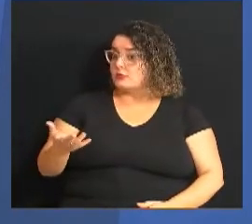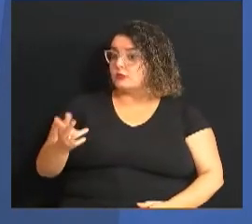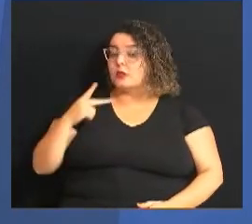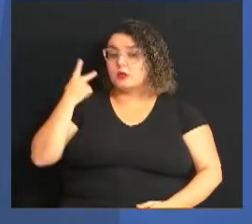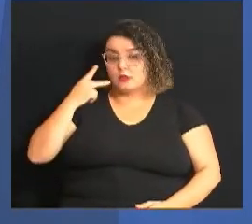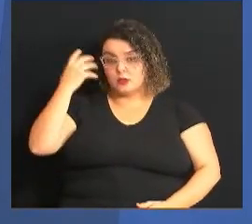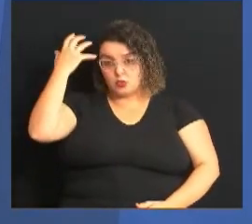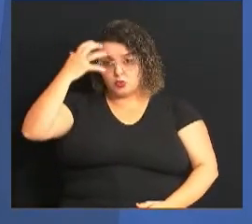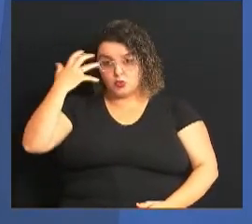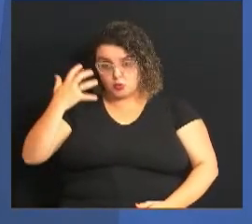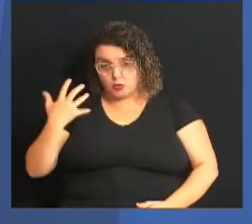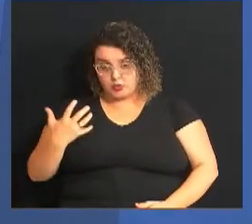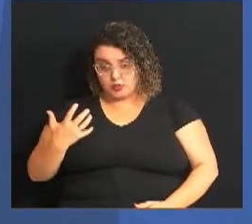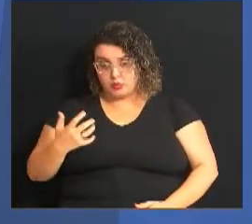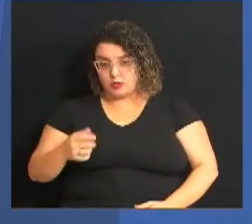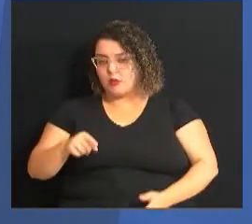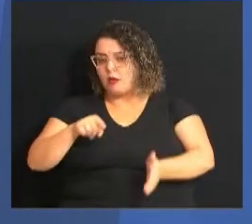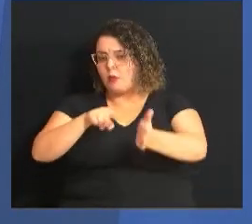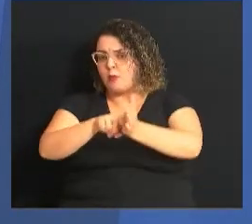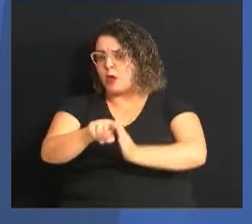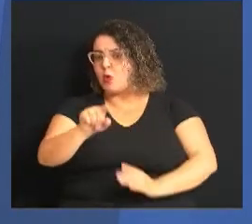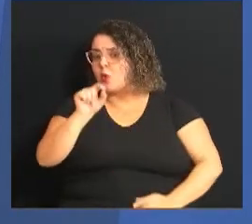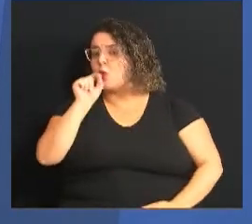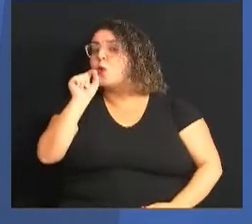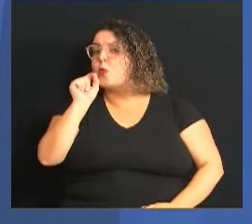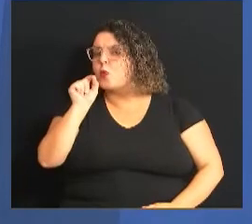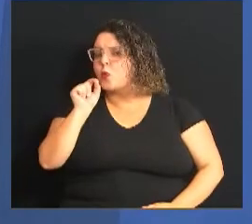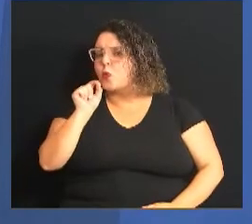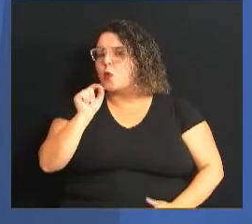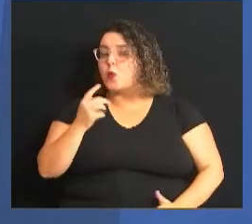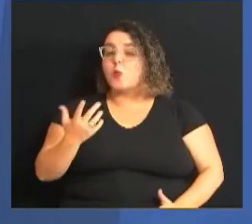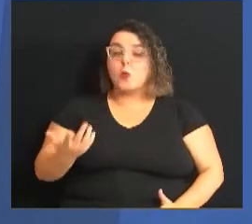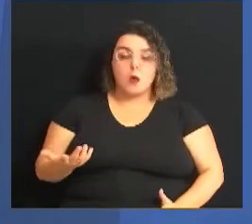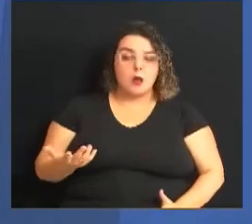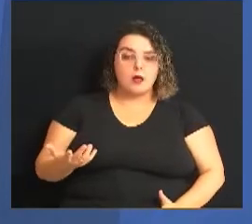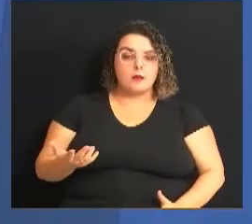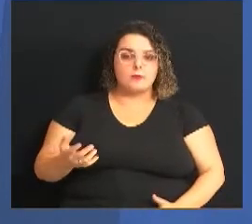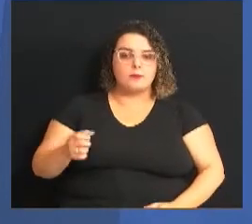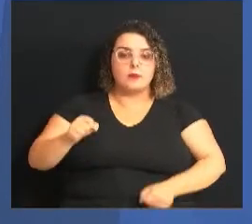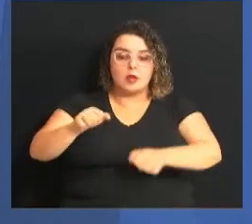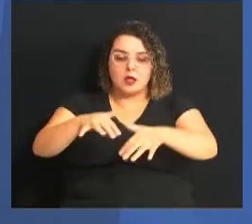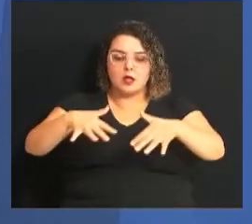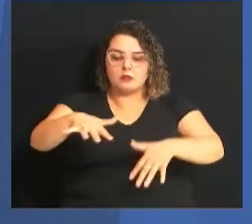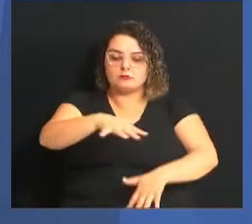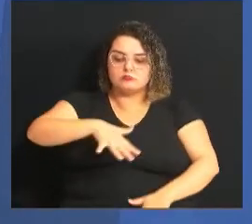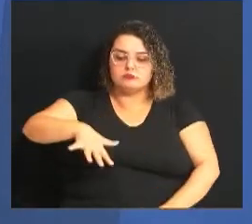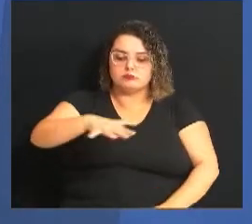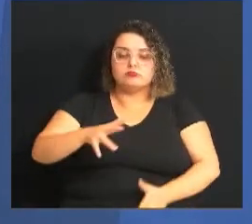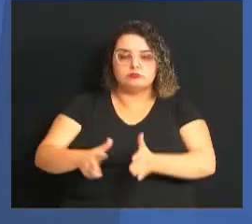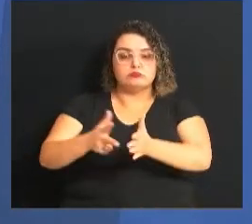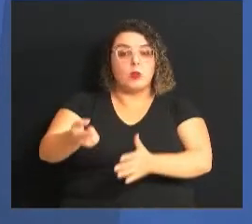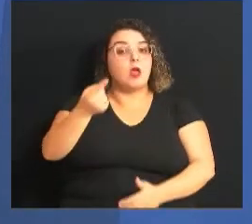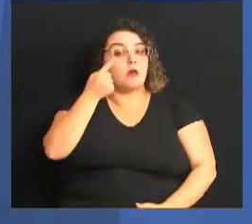Guida Calisto, que questiona justamente a questão da cessão do pátio ferroviário. Confira.